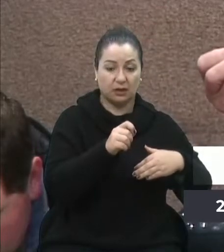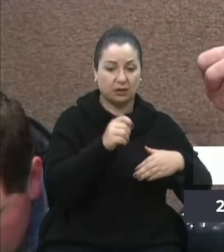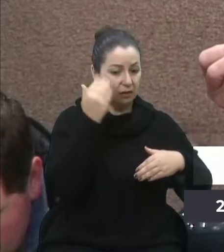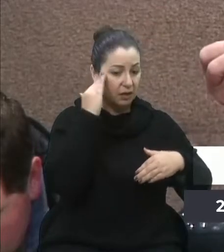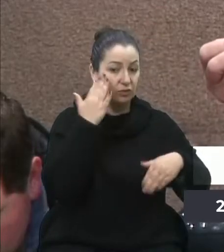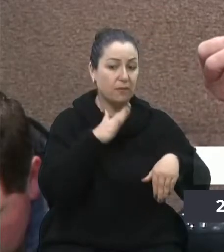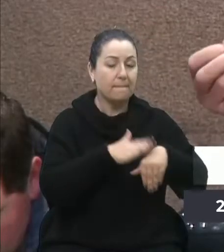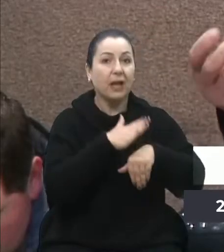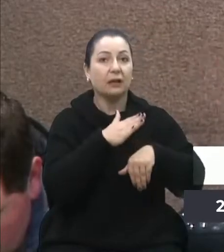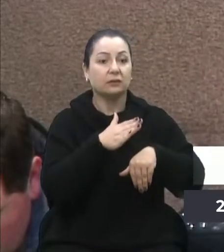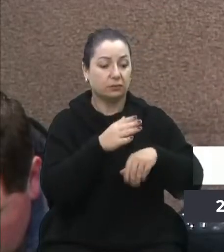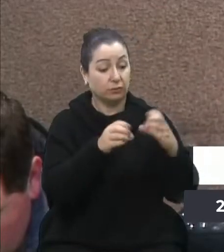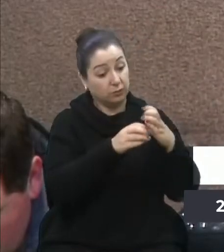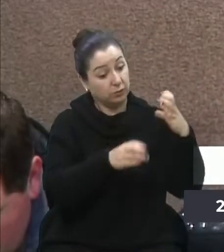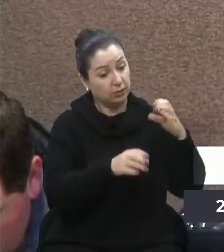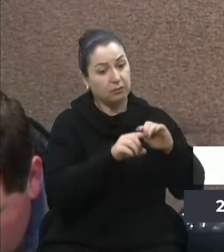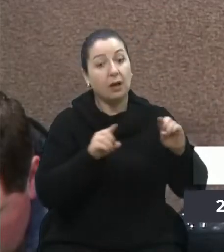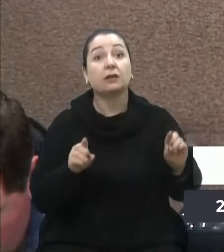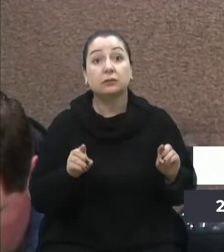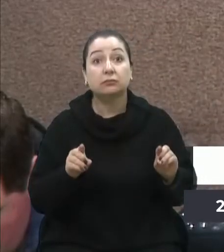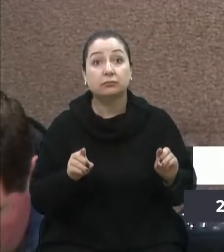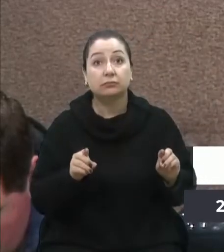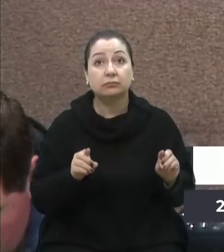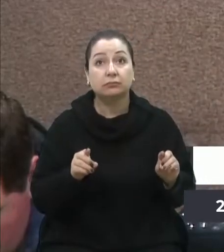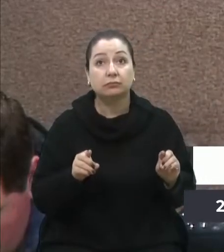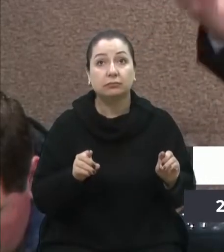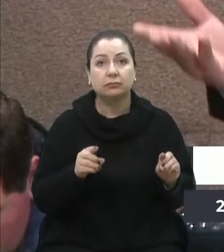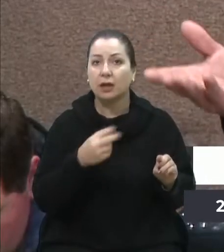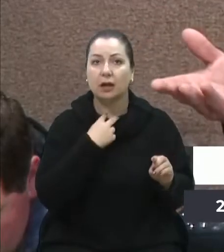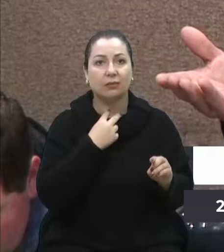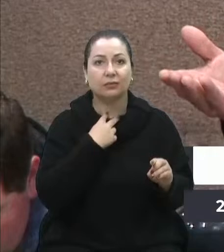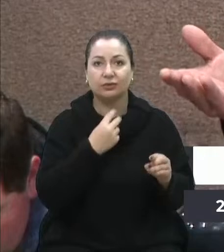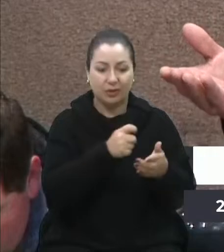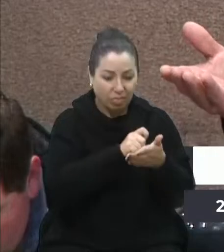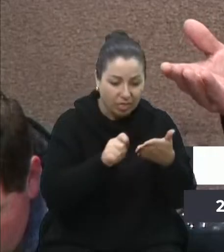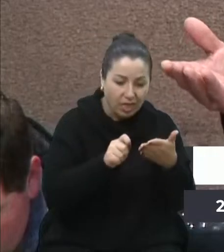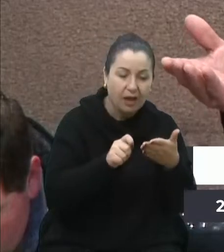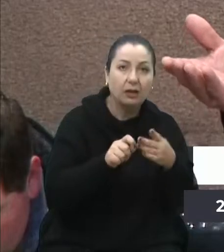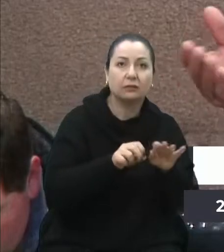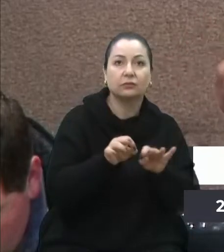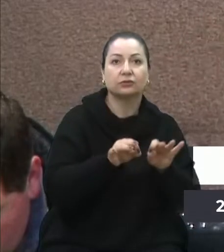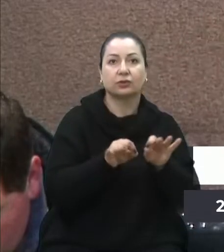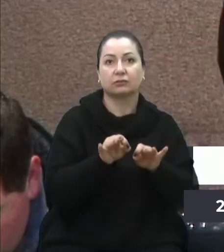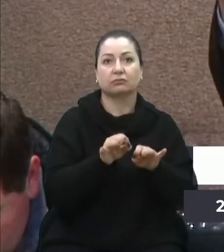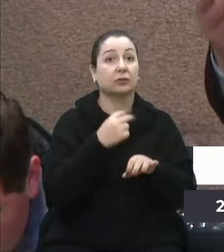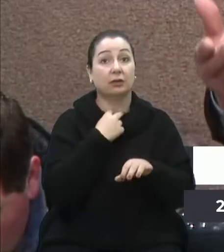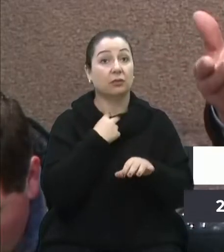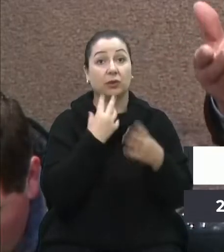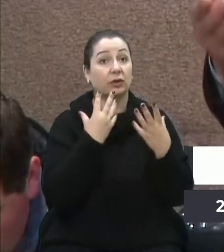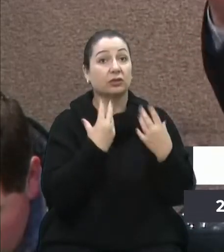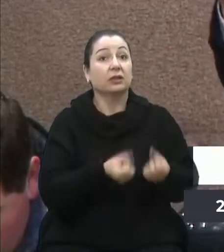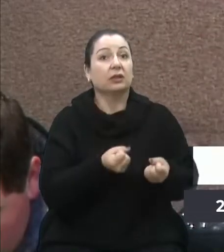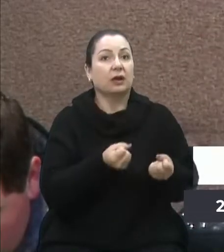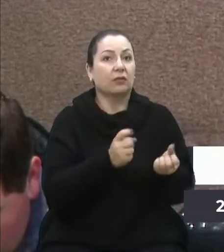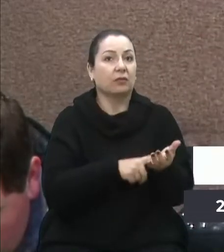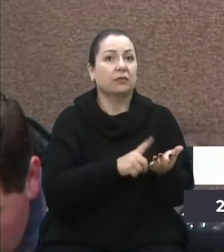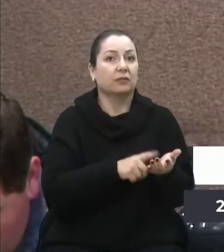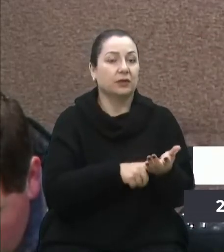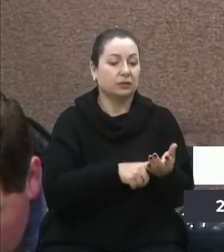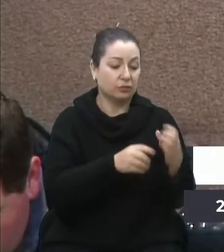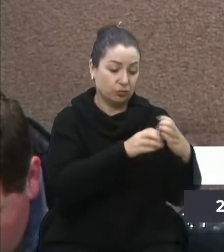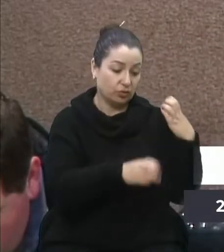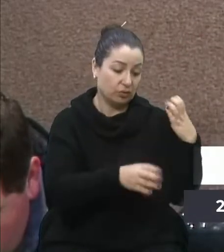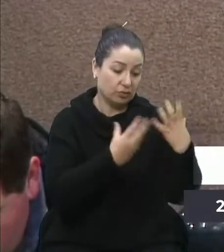Tá? Porém, ele não podia assinar um projeto. Ele não pode assumir o compromisso que o engenheiro